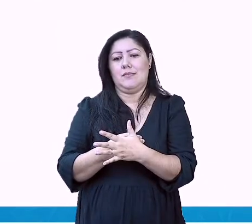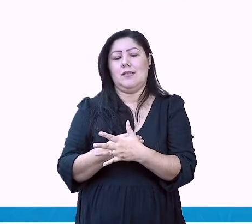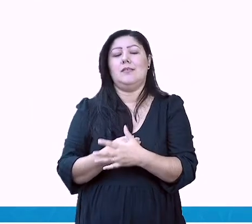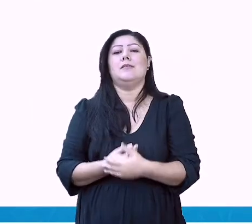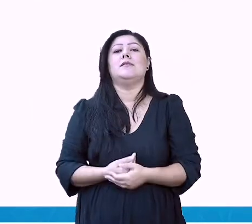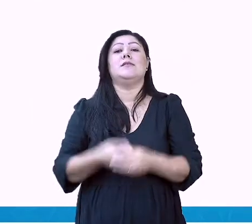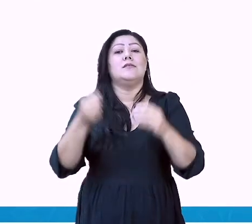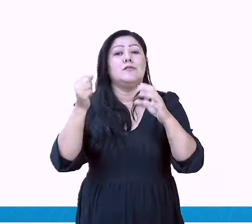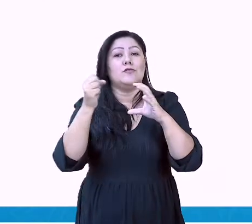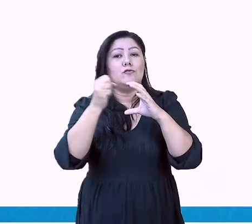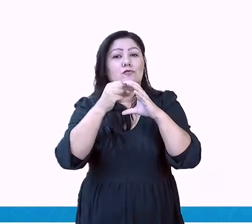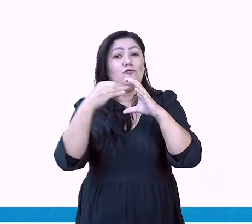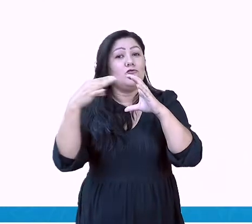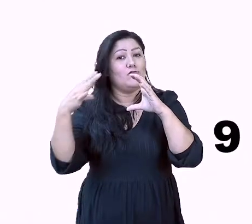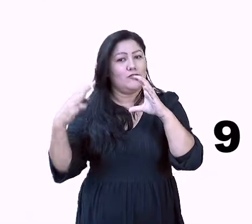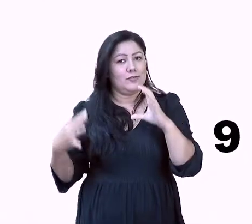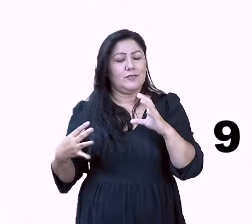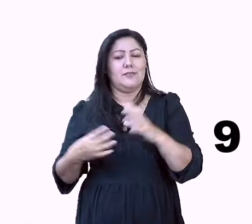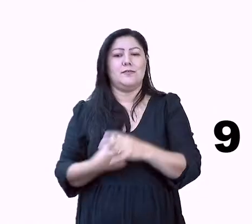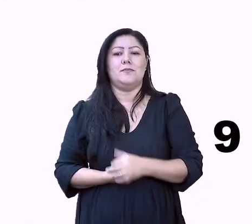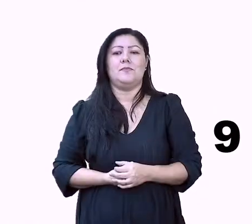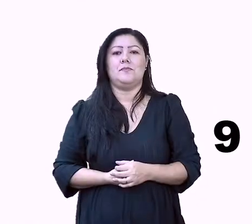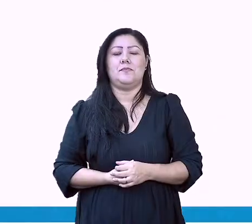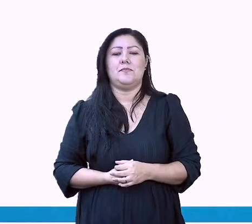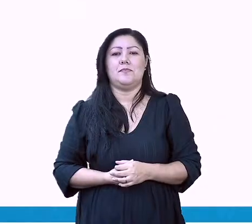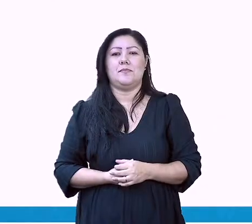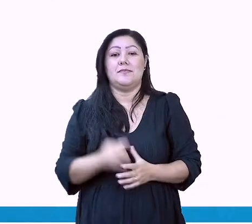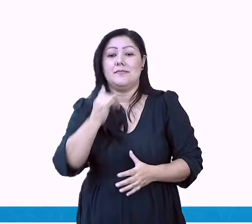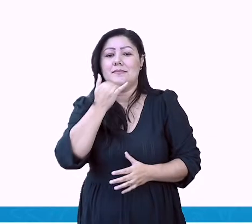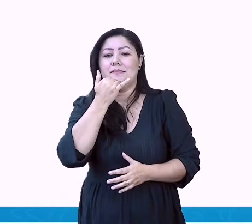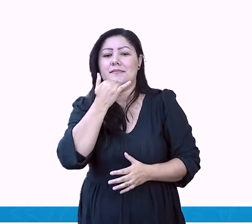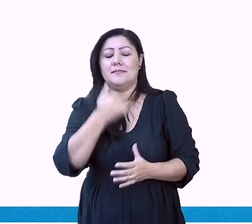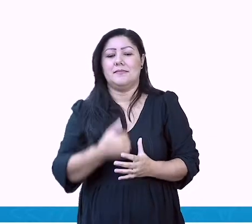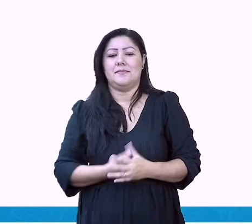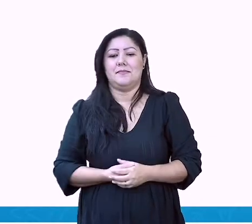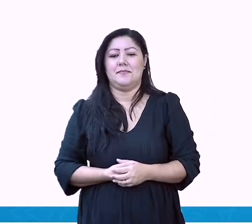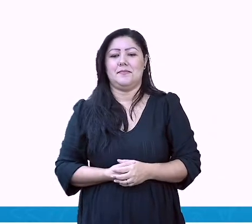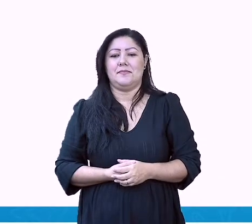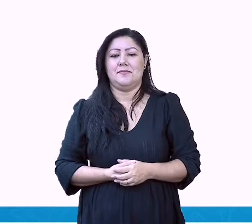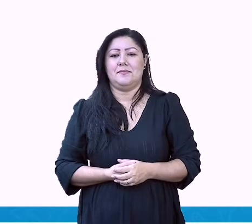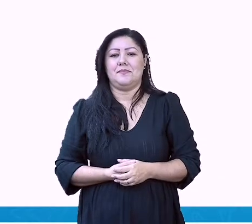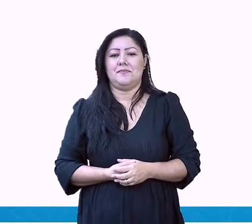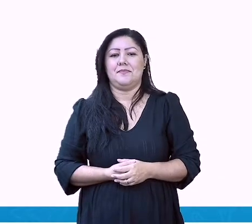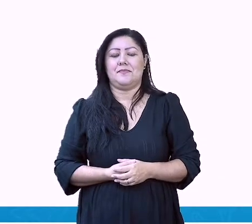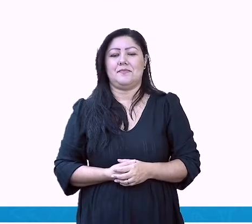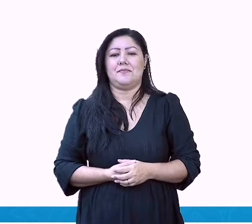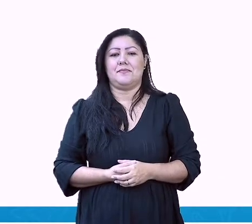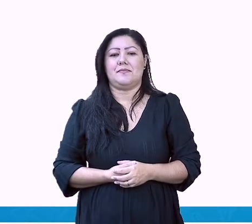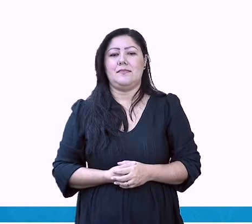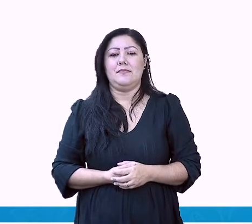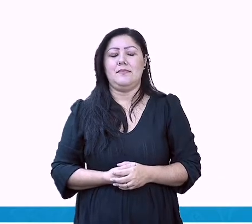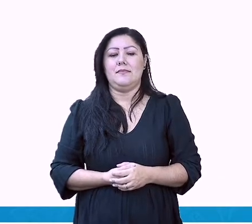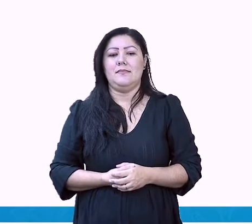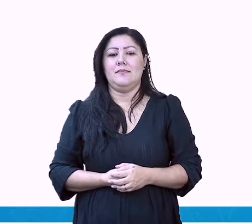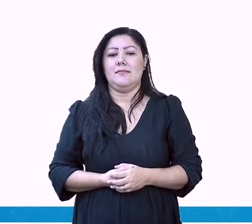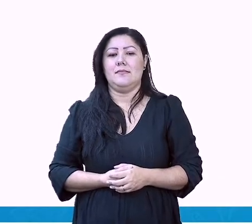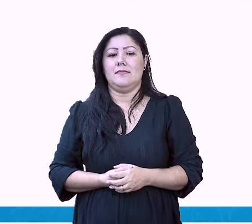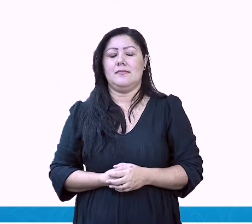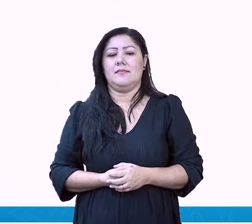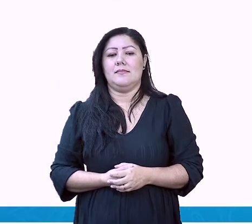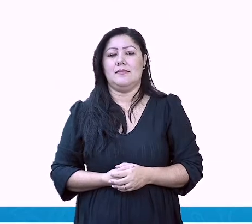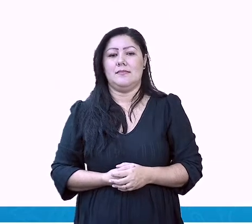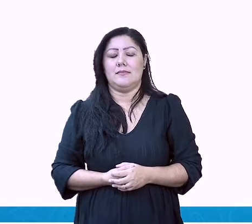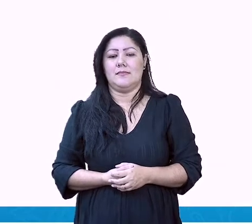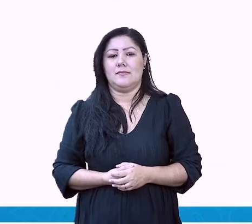Olha só que coisa interessante. Opa, pessoal, desculpa, eu errei aqui, vamos colocar aqui a